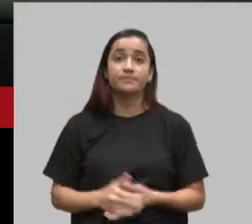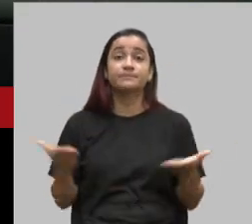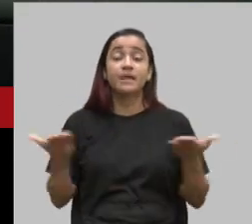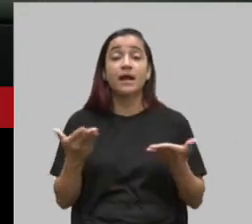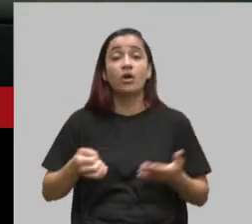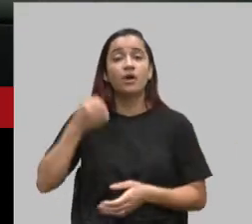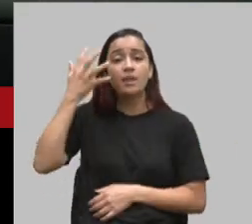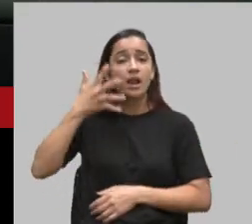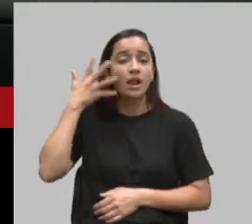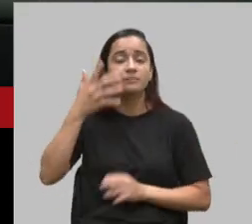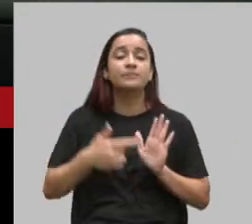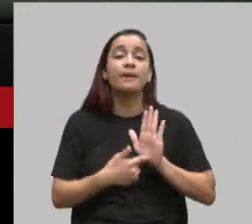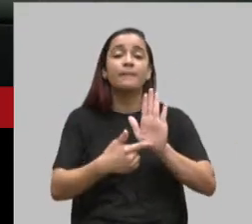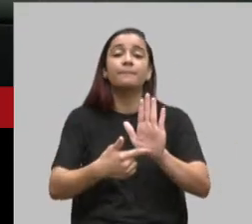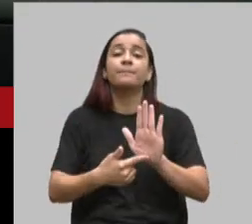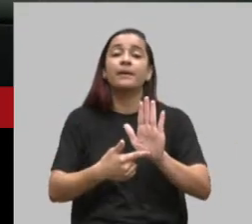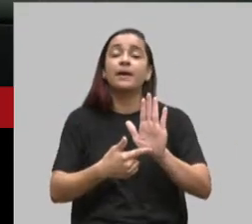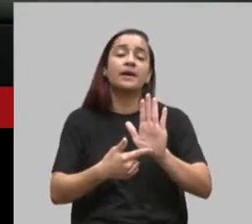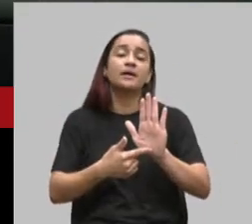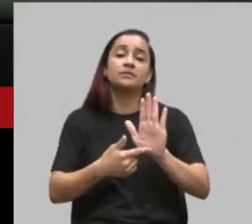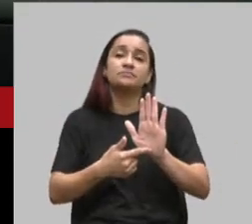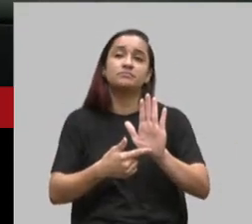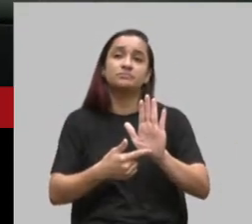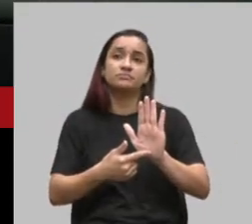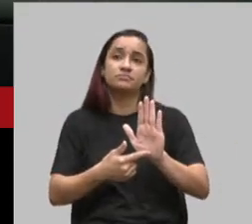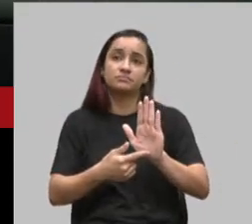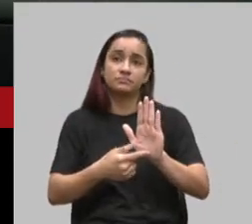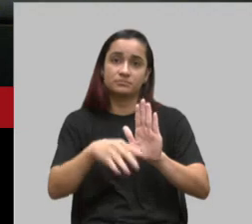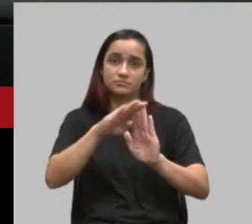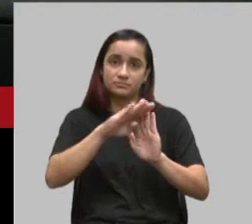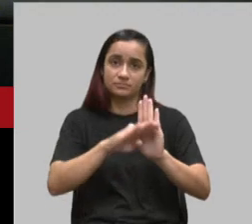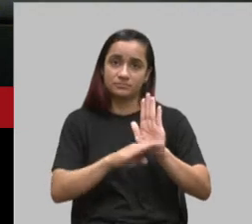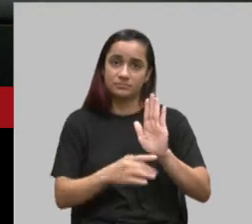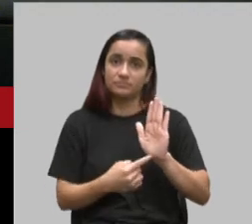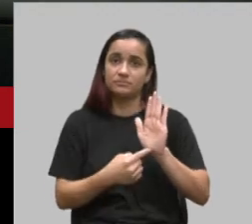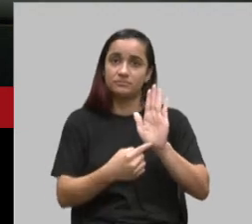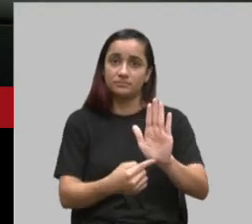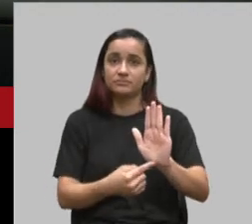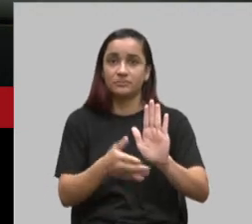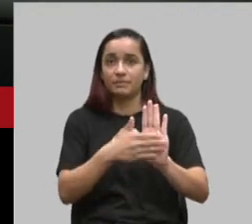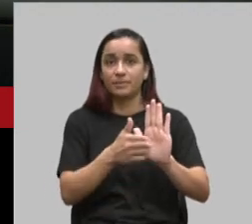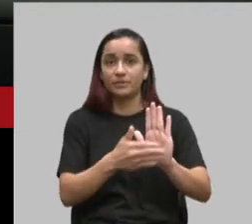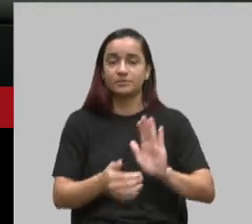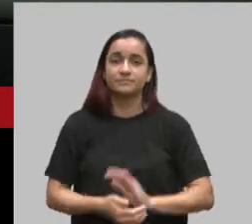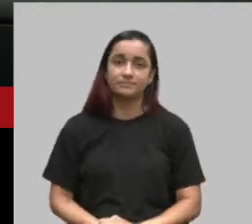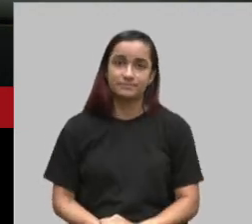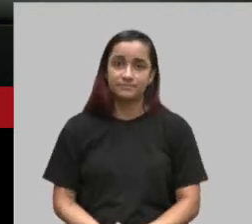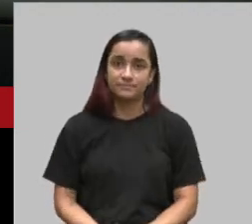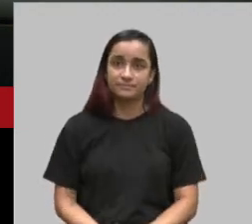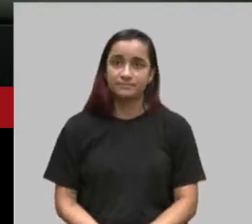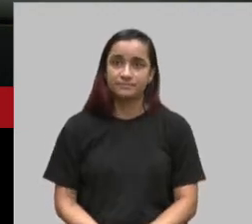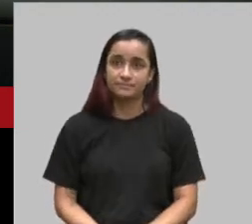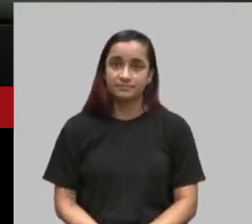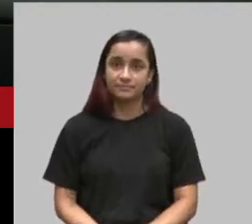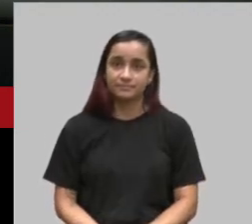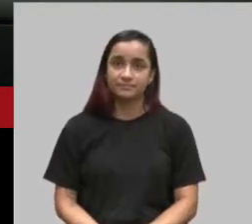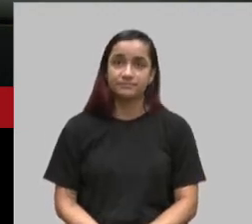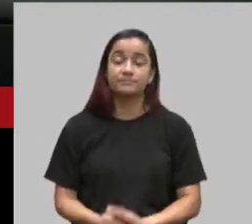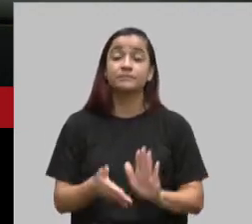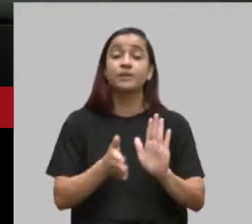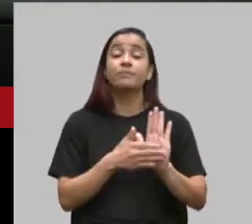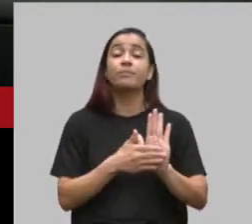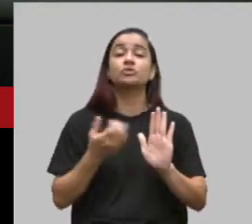apresentação de seus argumentos sobre a proposta Proposta número